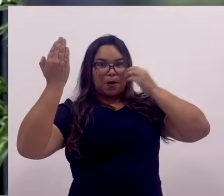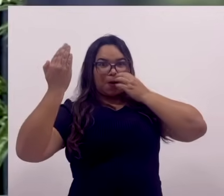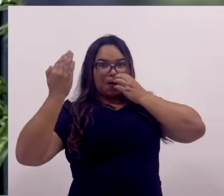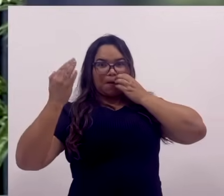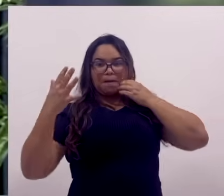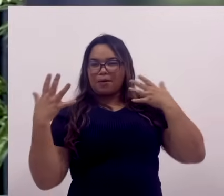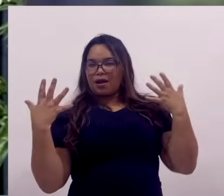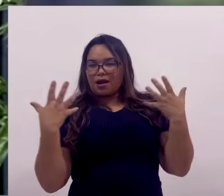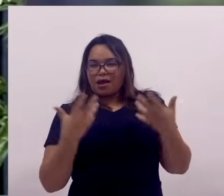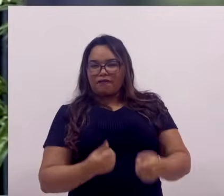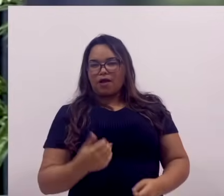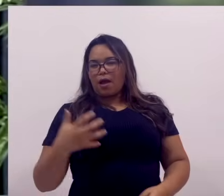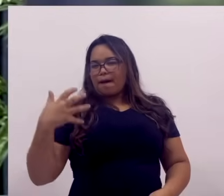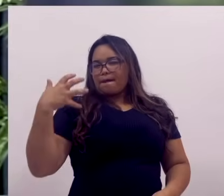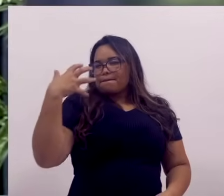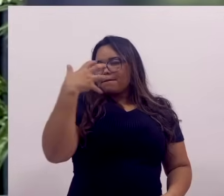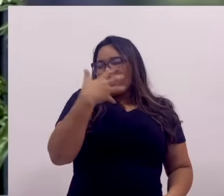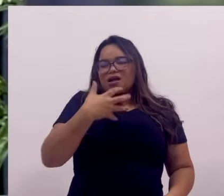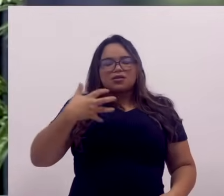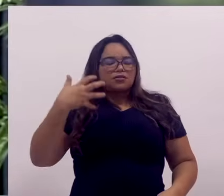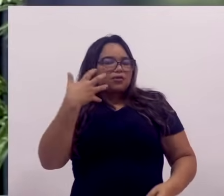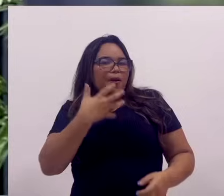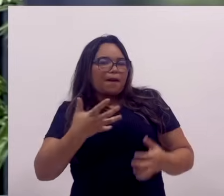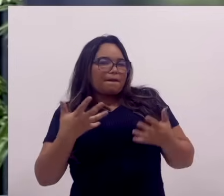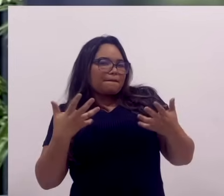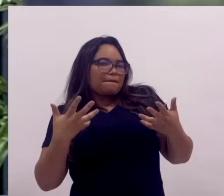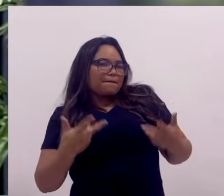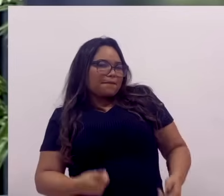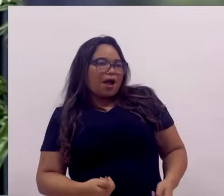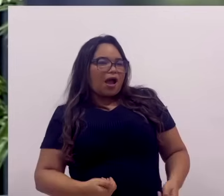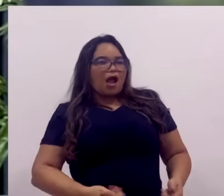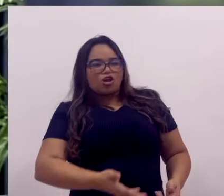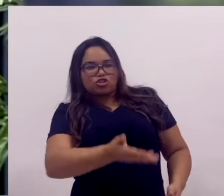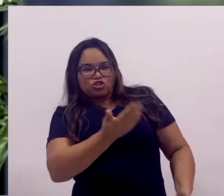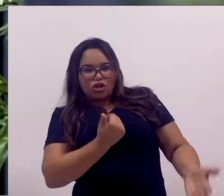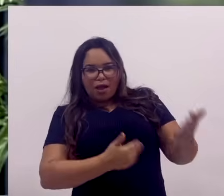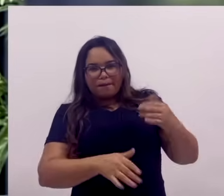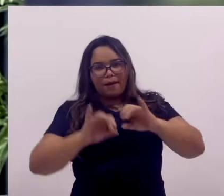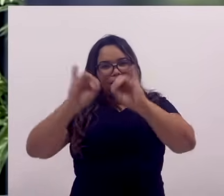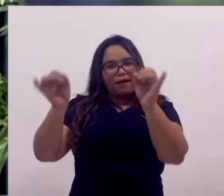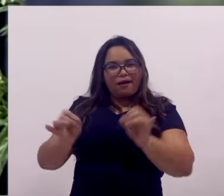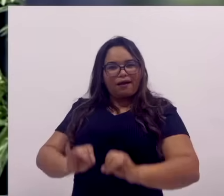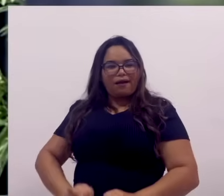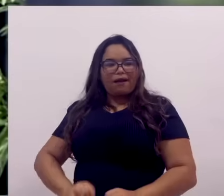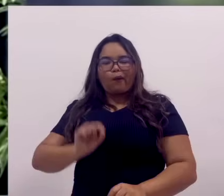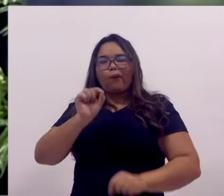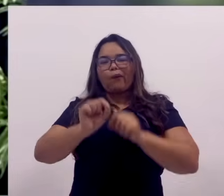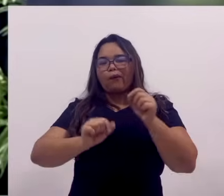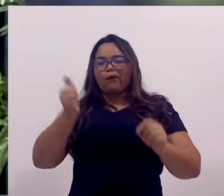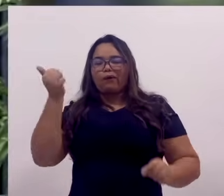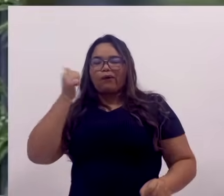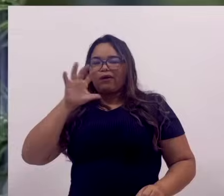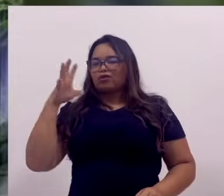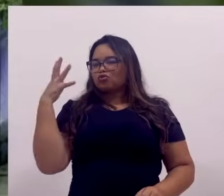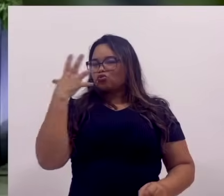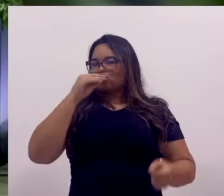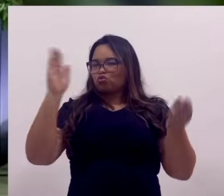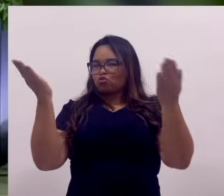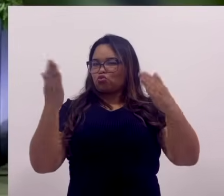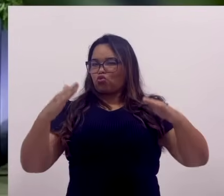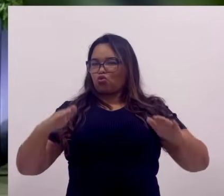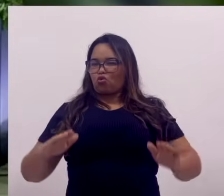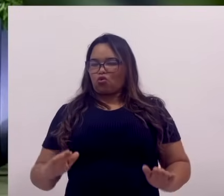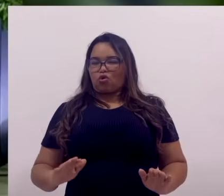música estupenda, e vamos adorar a outros deuses. E belas mulheres. Podemos colocar minissaia só por uma noite e mostrar